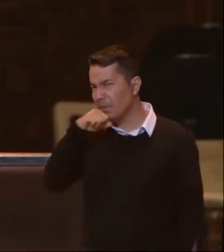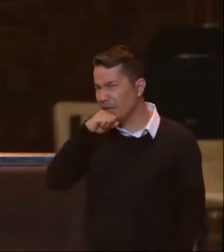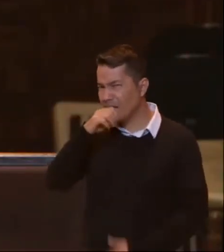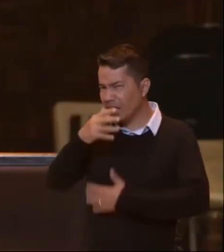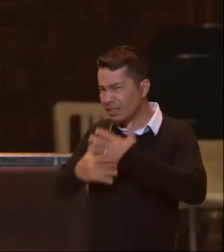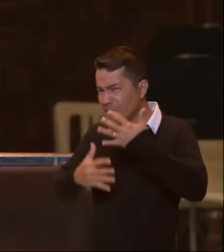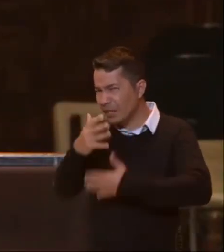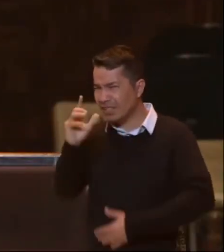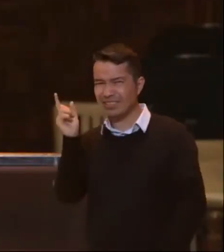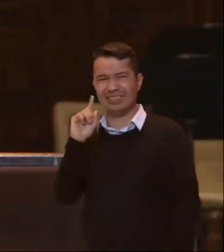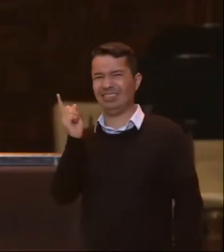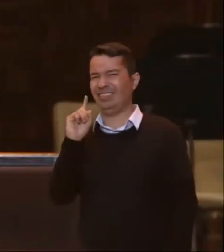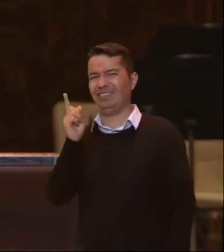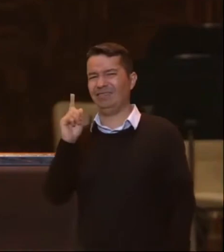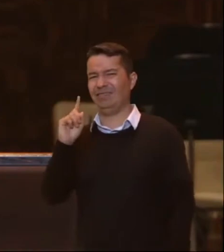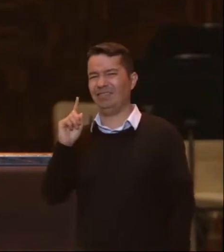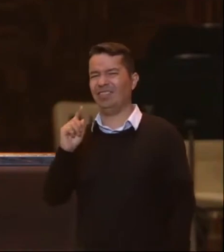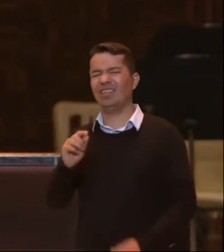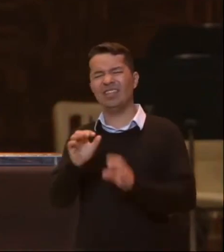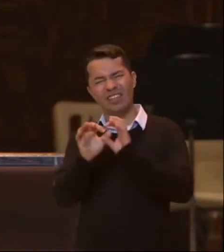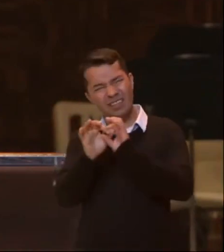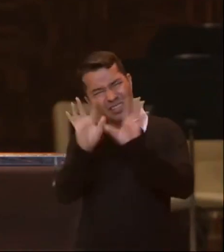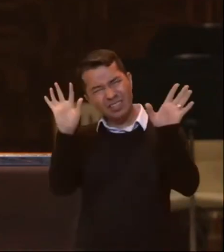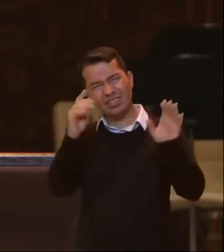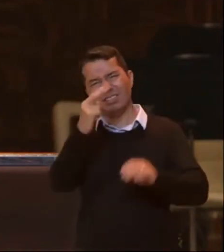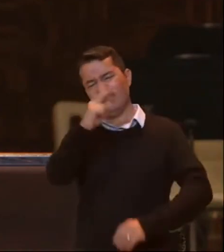O que é coisa boa é ouvir e obedecer à voz do Senhor.